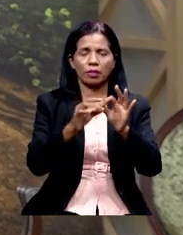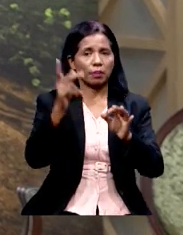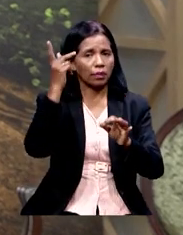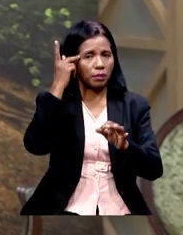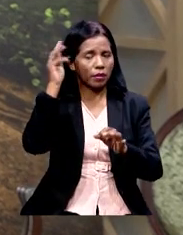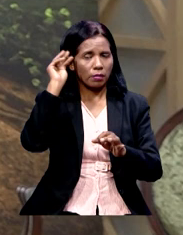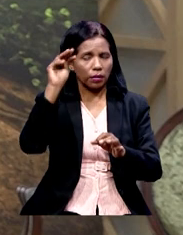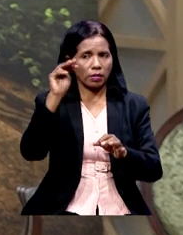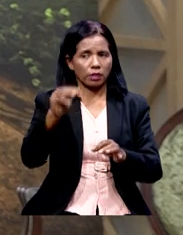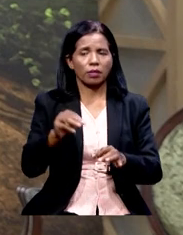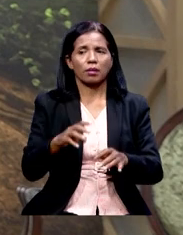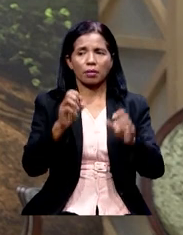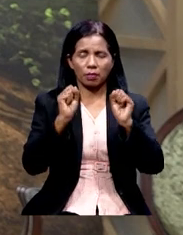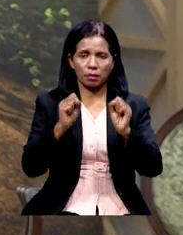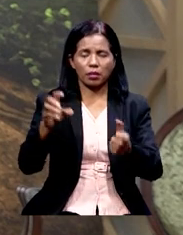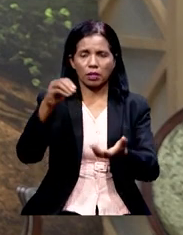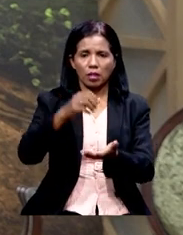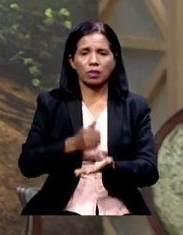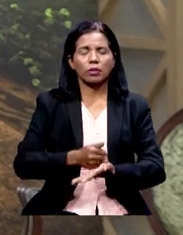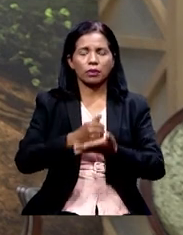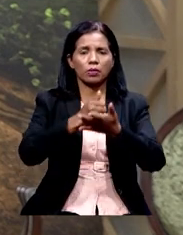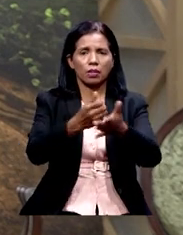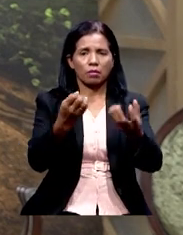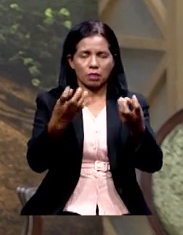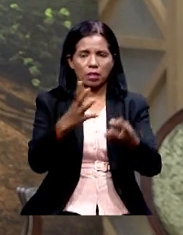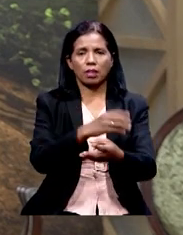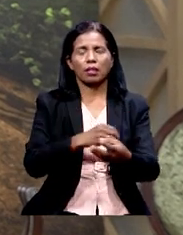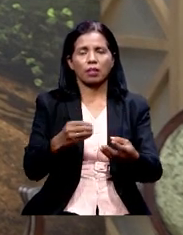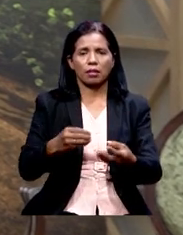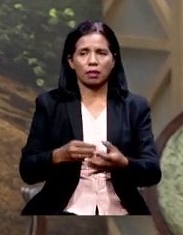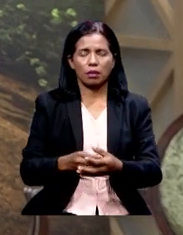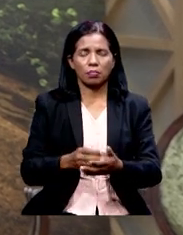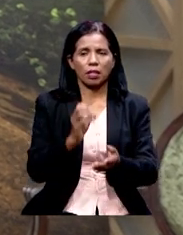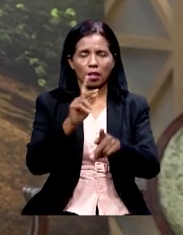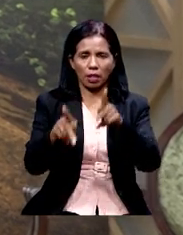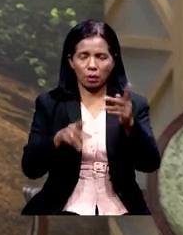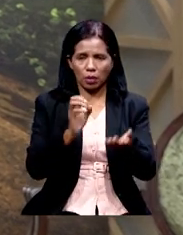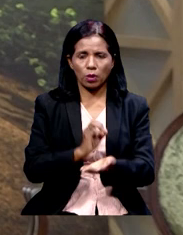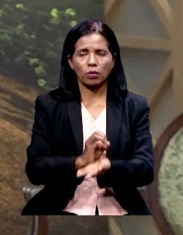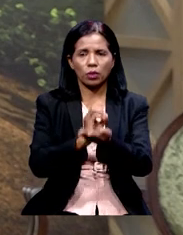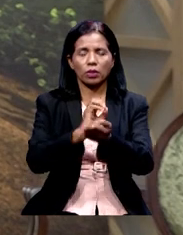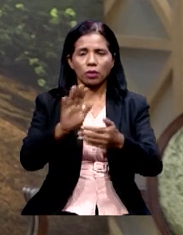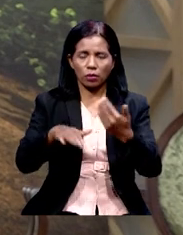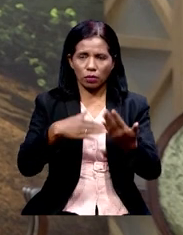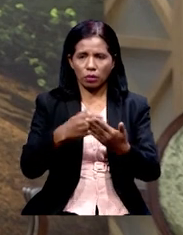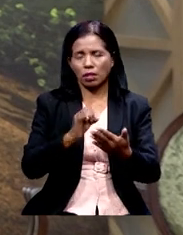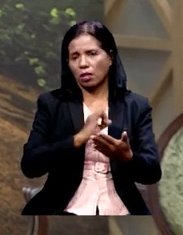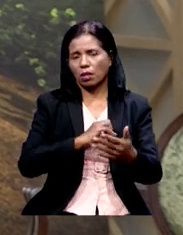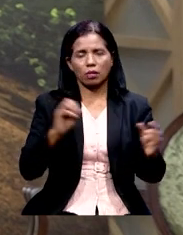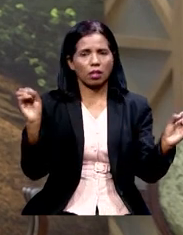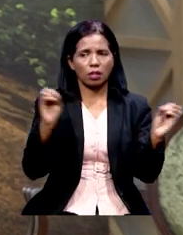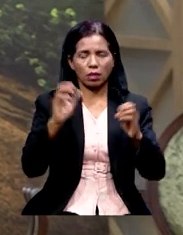primeiro-ministro, pessoalmente, se está o Mata Macás, vai o curso, portanto, aula e problema